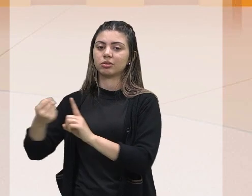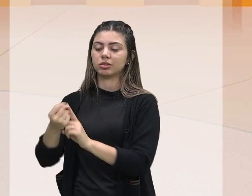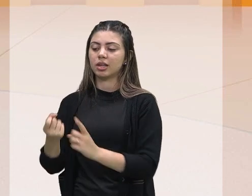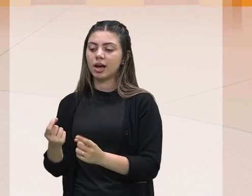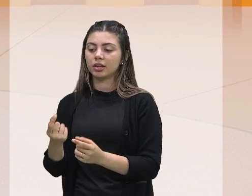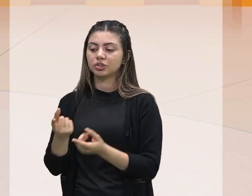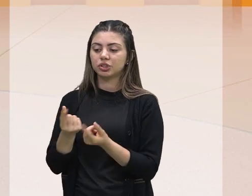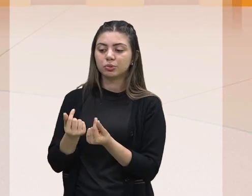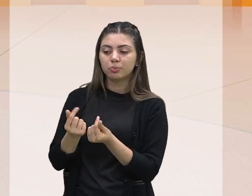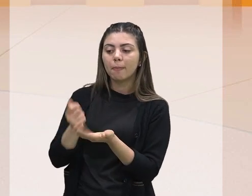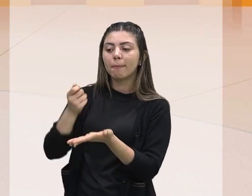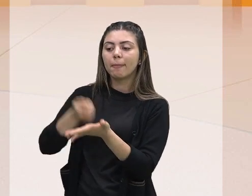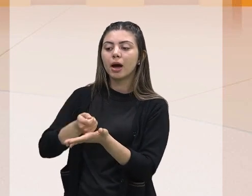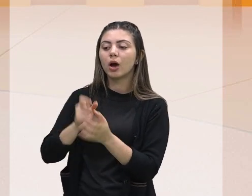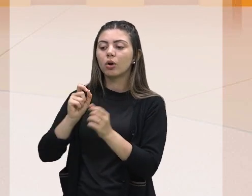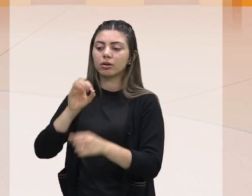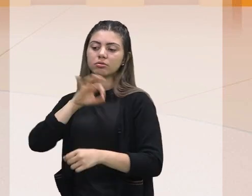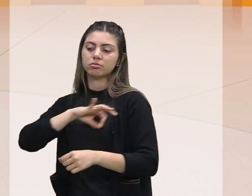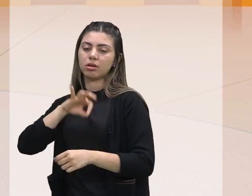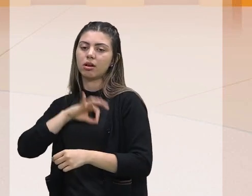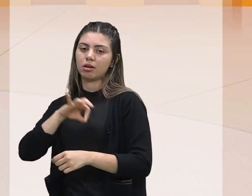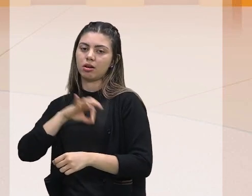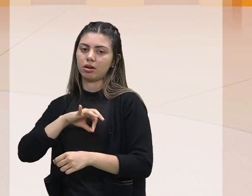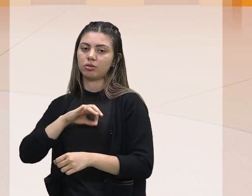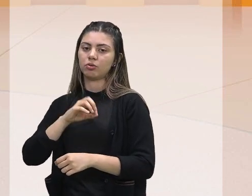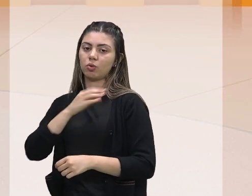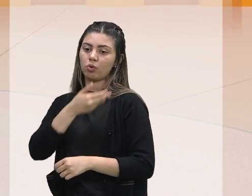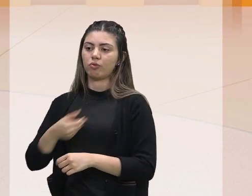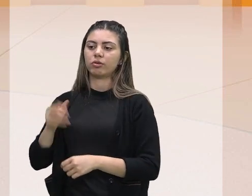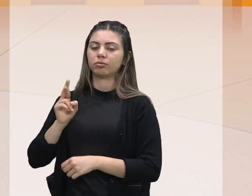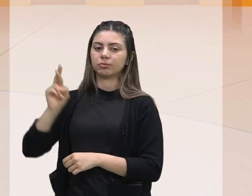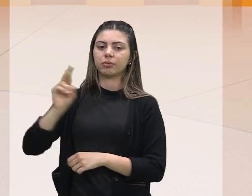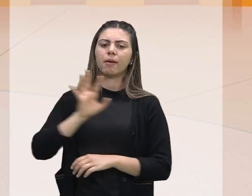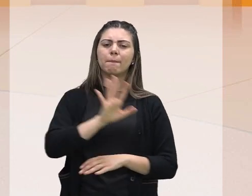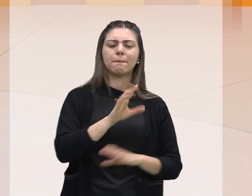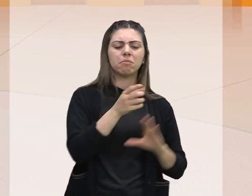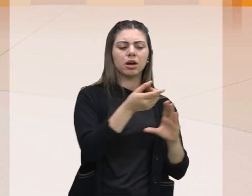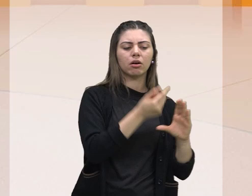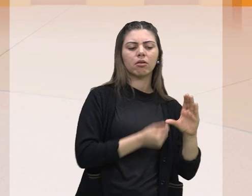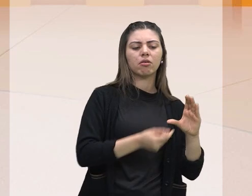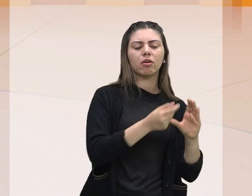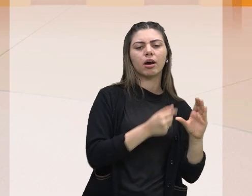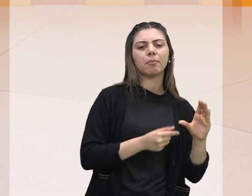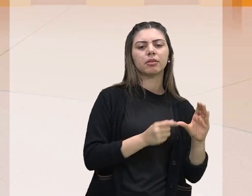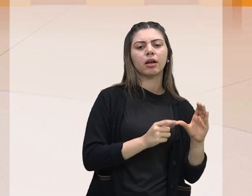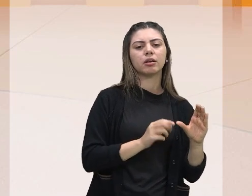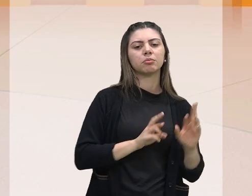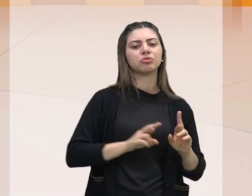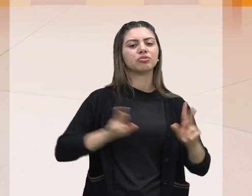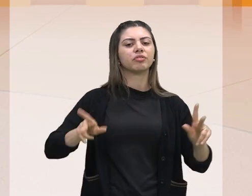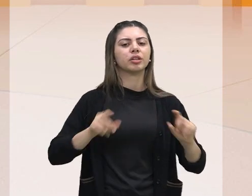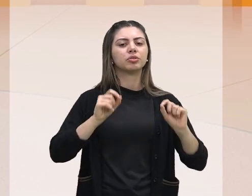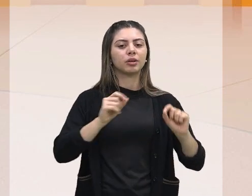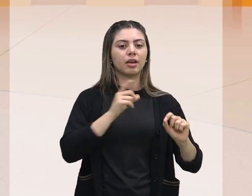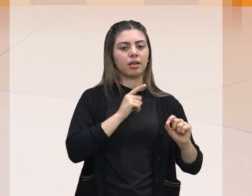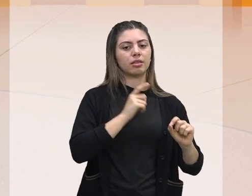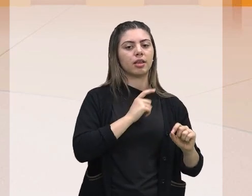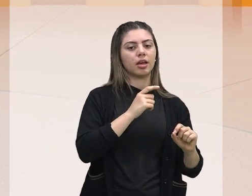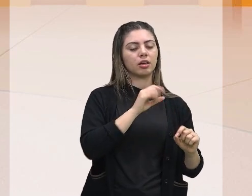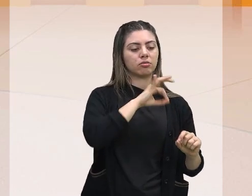e de salários. No capitalismo, o salário é taxado, né? Salário mínimo.